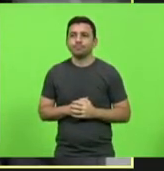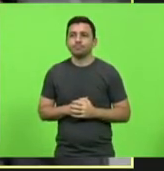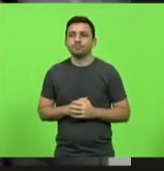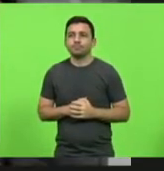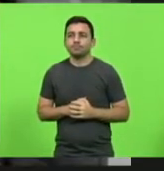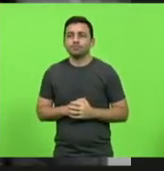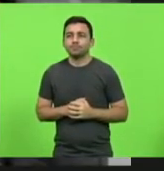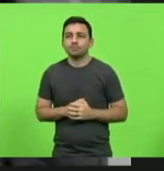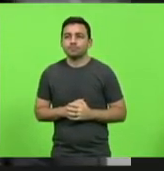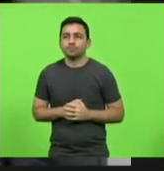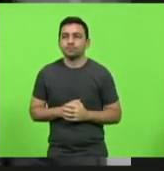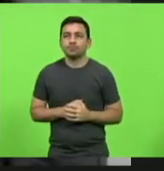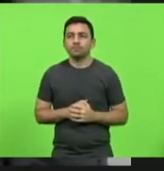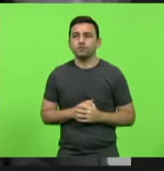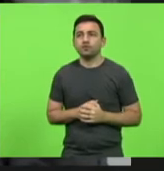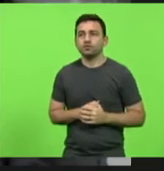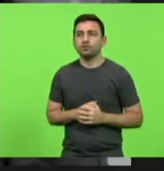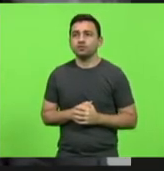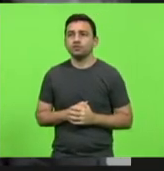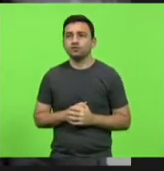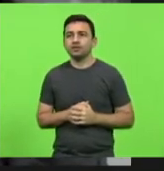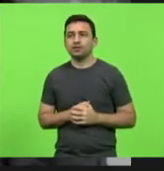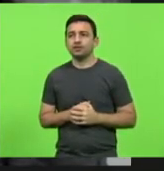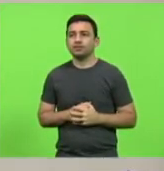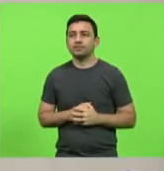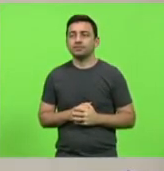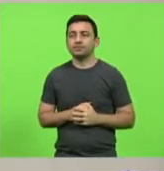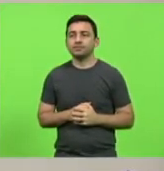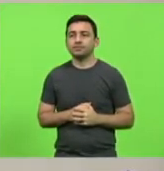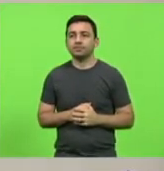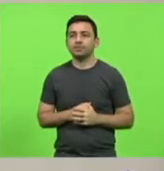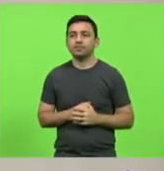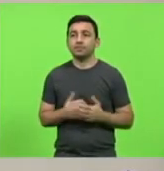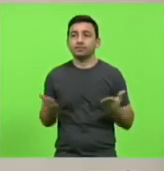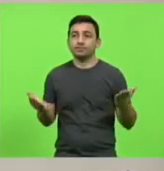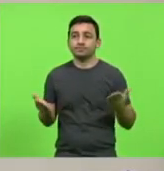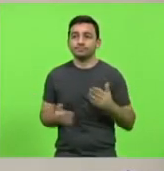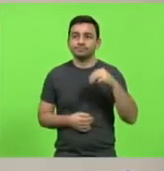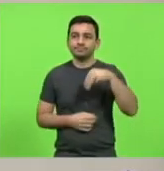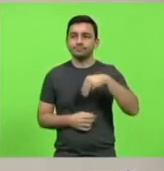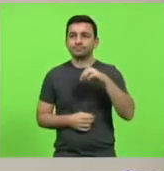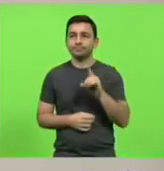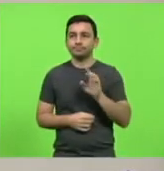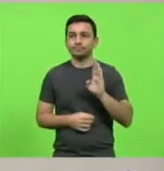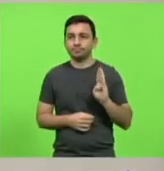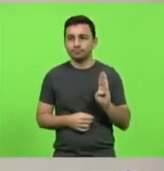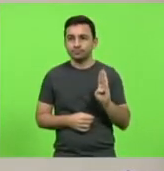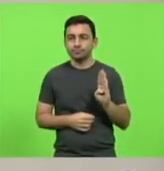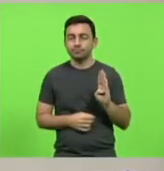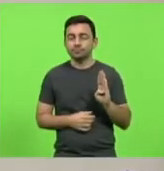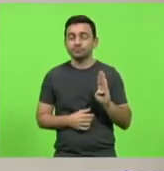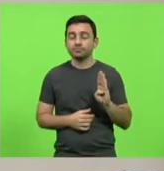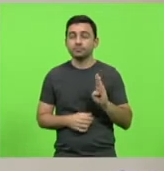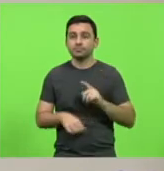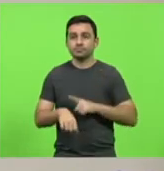Obrigado, deputado Sareta. Bloco MDB Partido Novo, por 15 minutos.